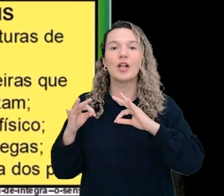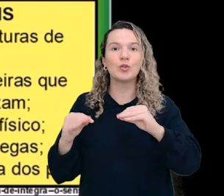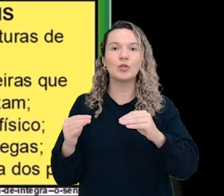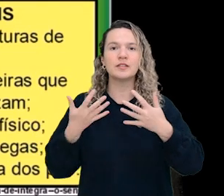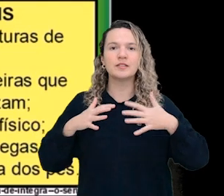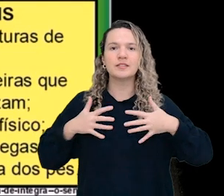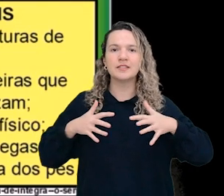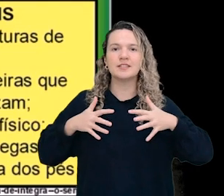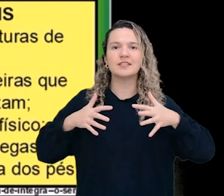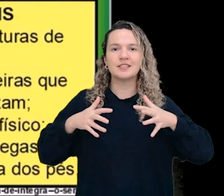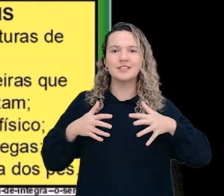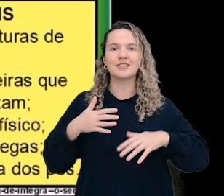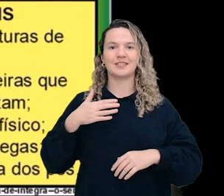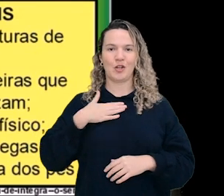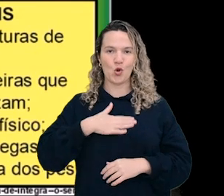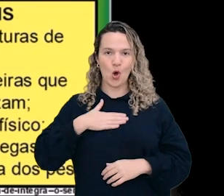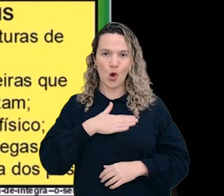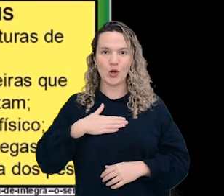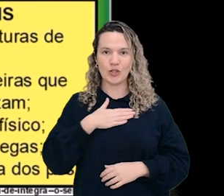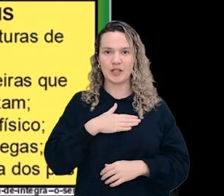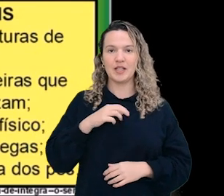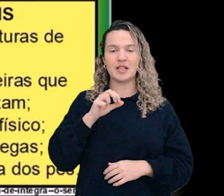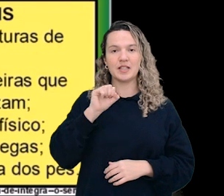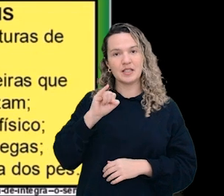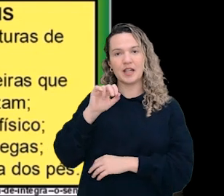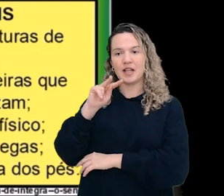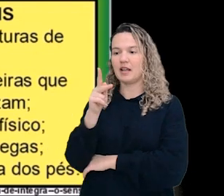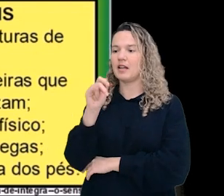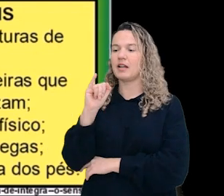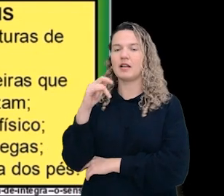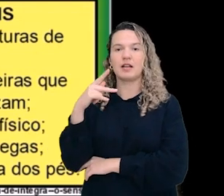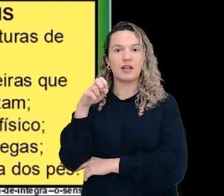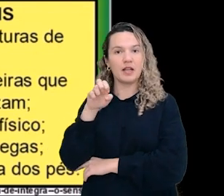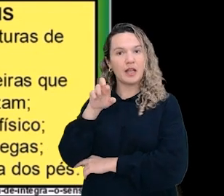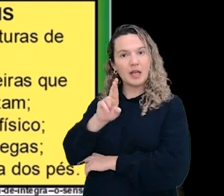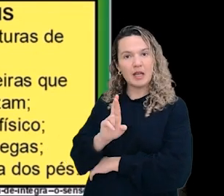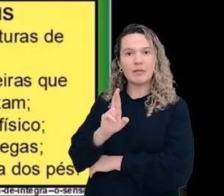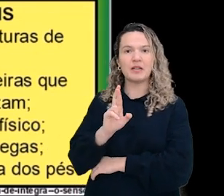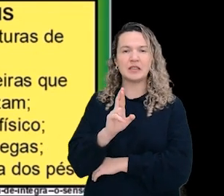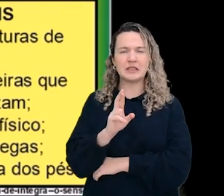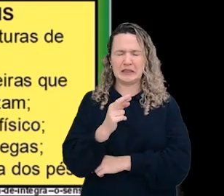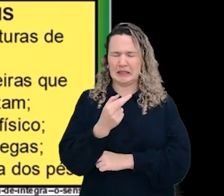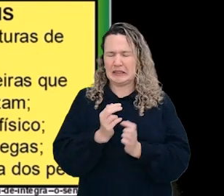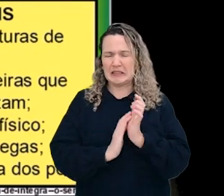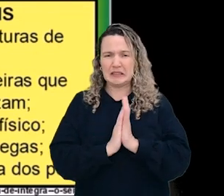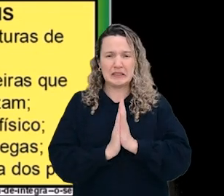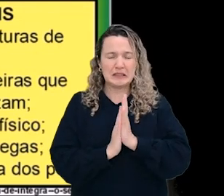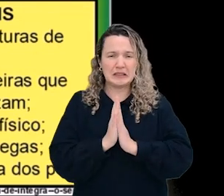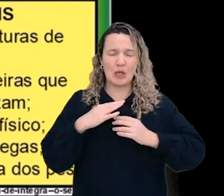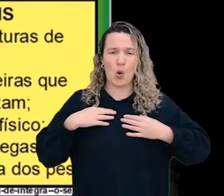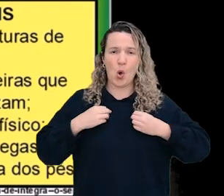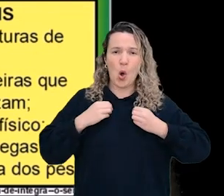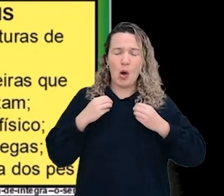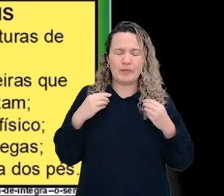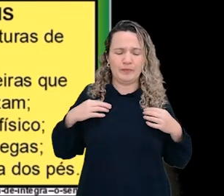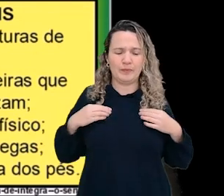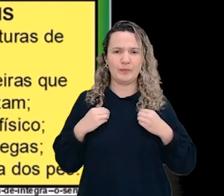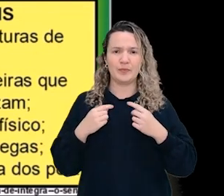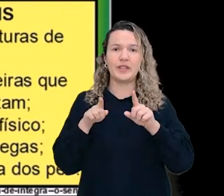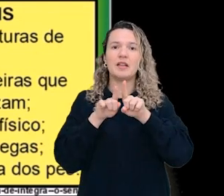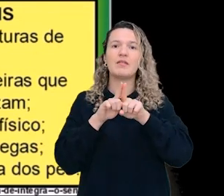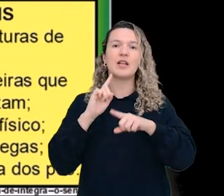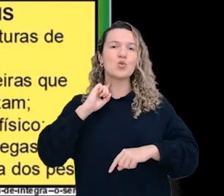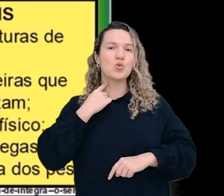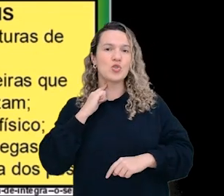as vibrações. Já uma pessoa hipersensível apresenta agonia com texturas de roupas,